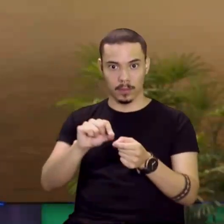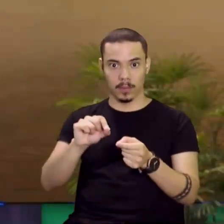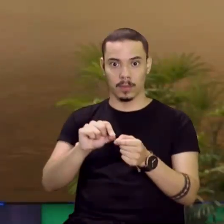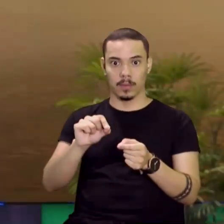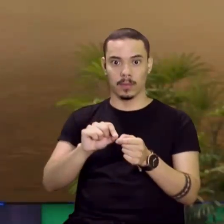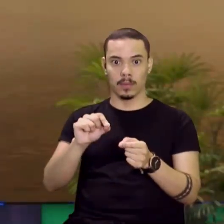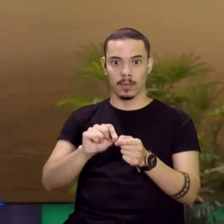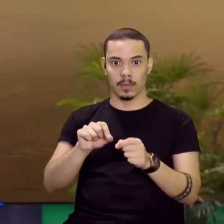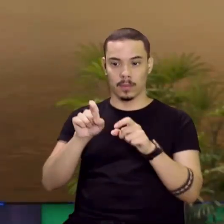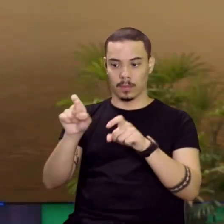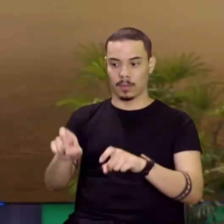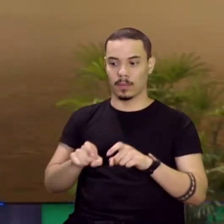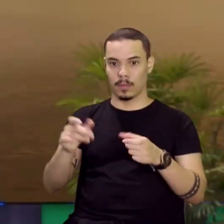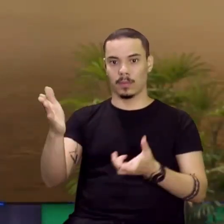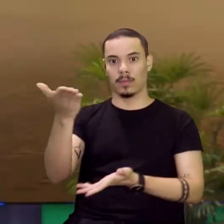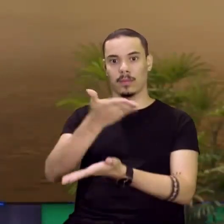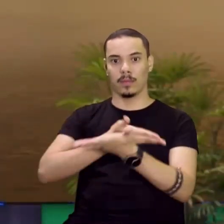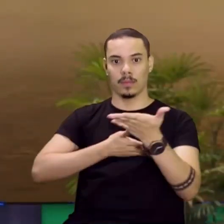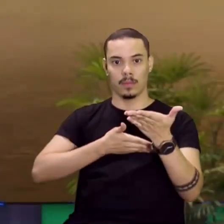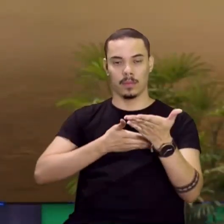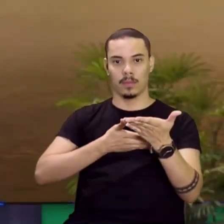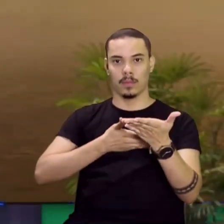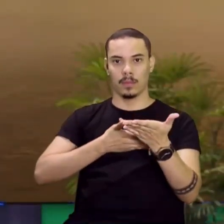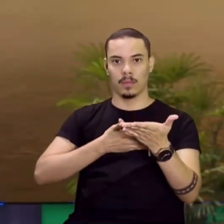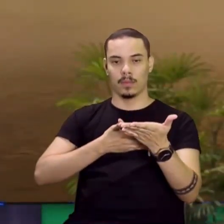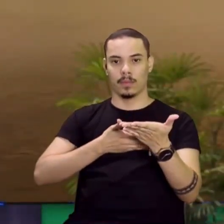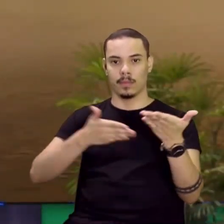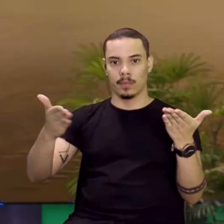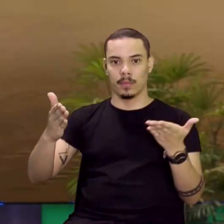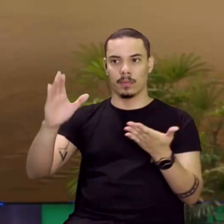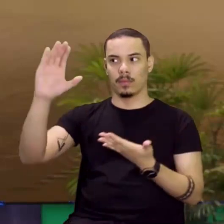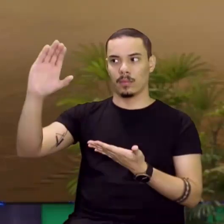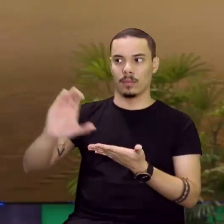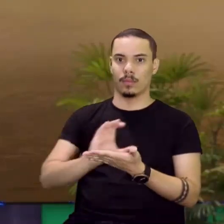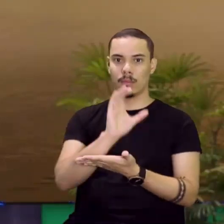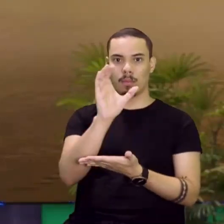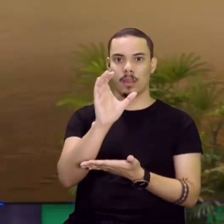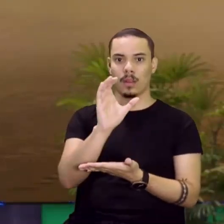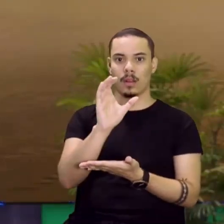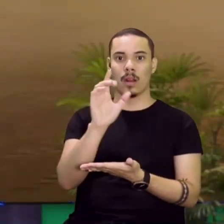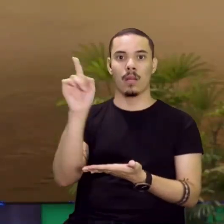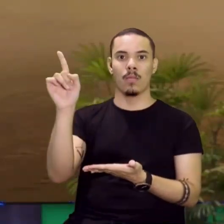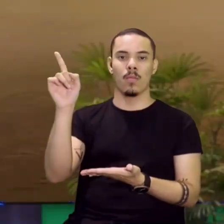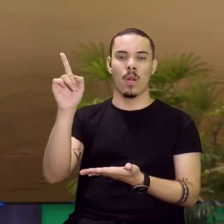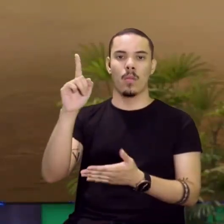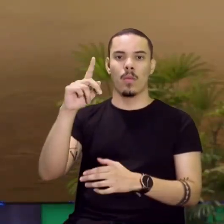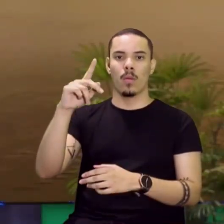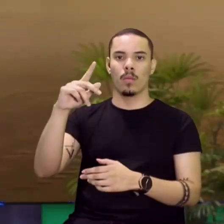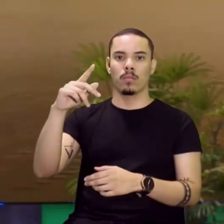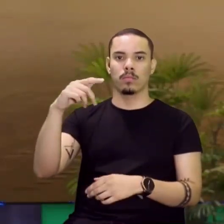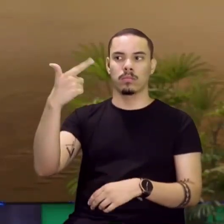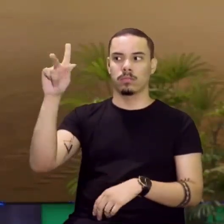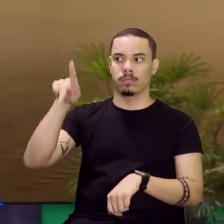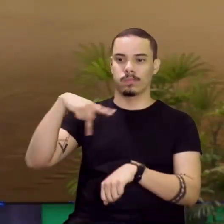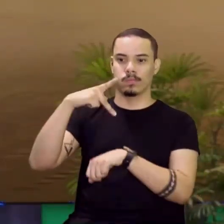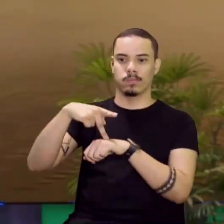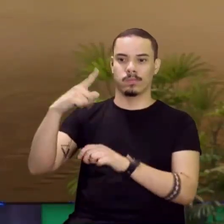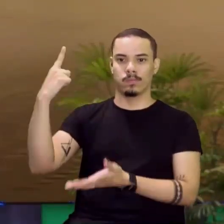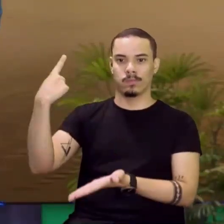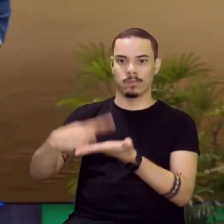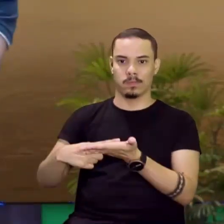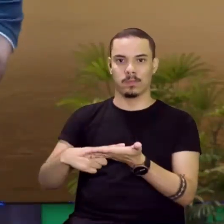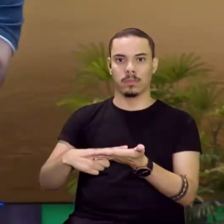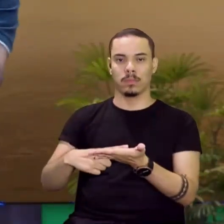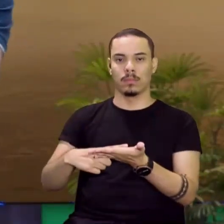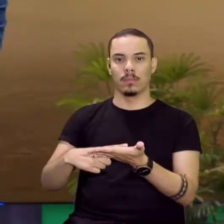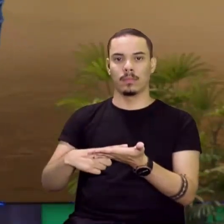comerciados com valor imposto pela Bolsa de Valores, mercado internacional. Você não escuta falar do